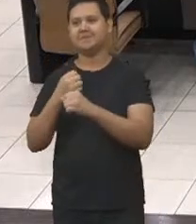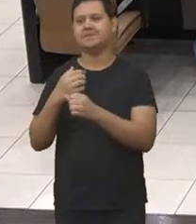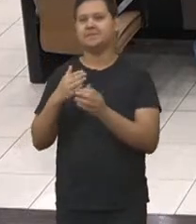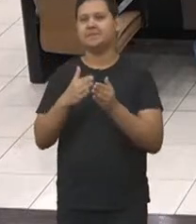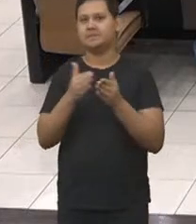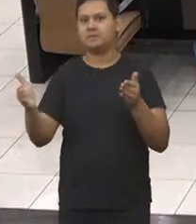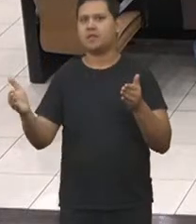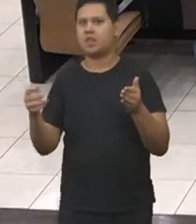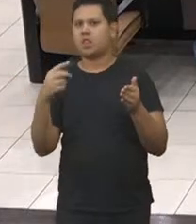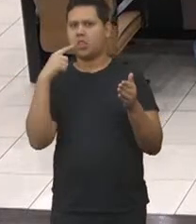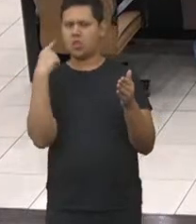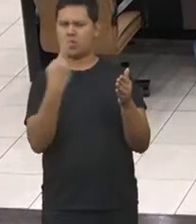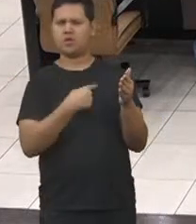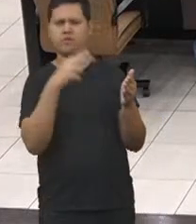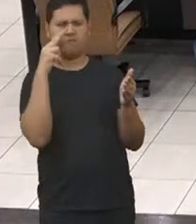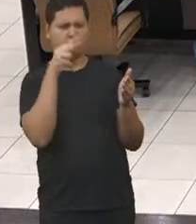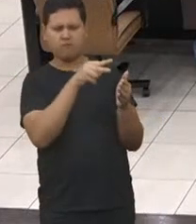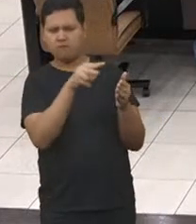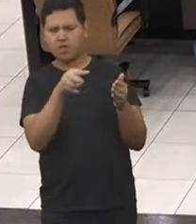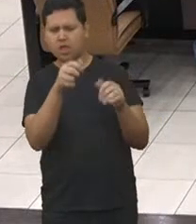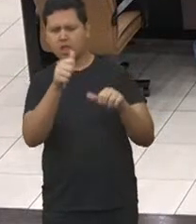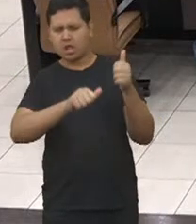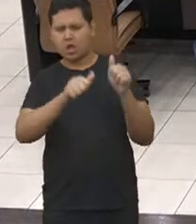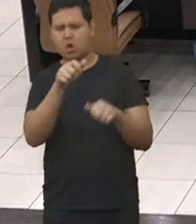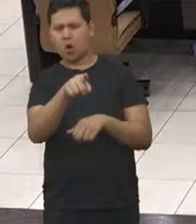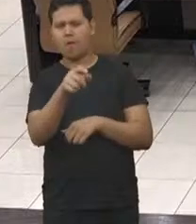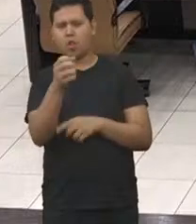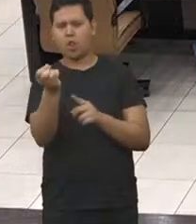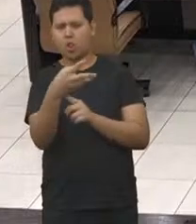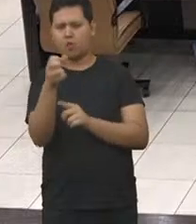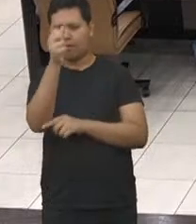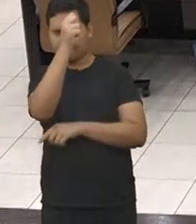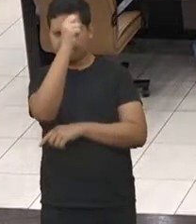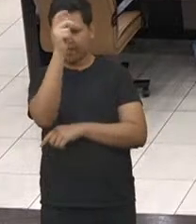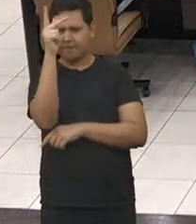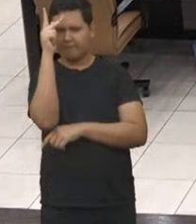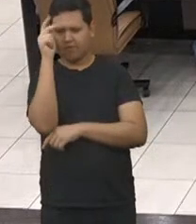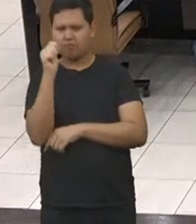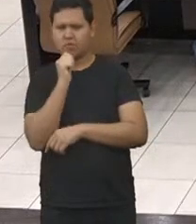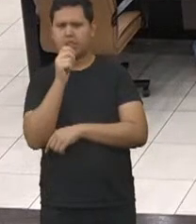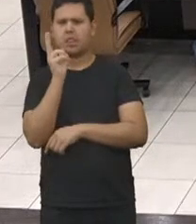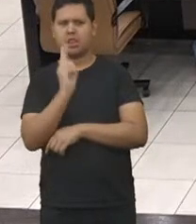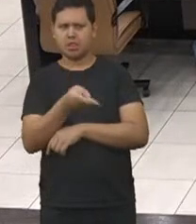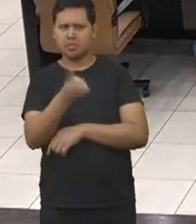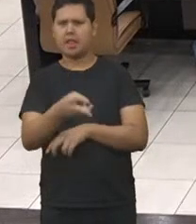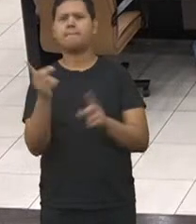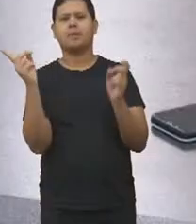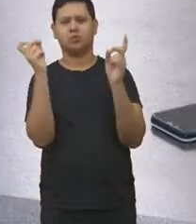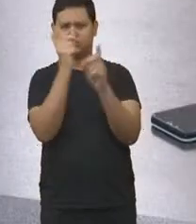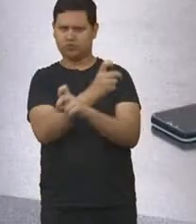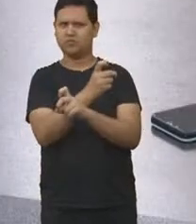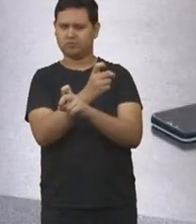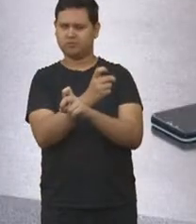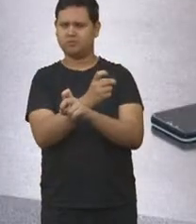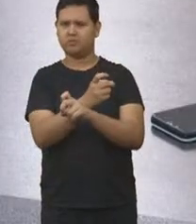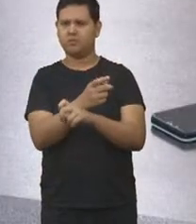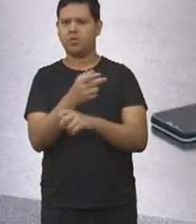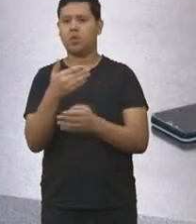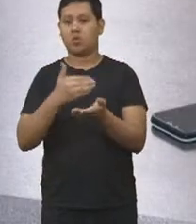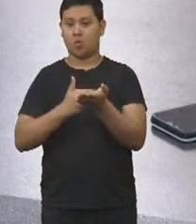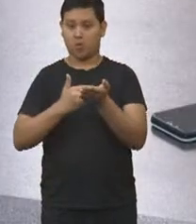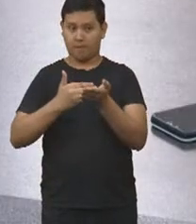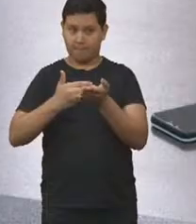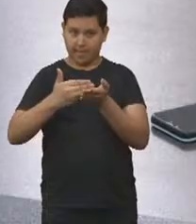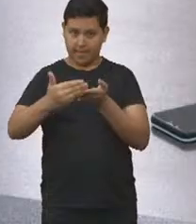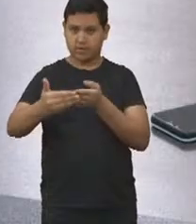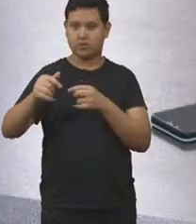quando um prefeito pega o mandato de outro, vai ficando sempre difícil, no começo do